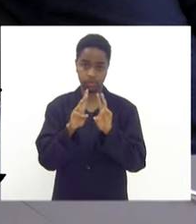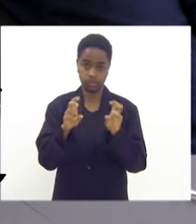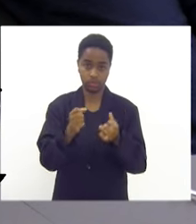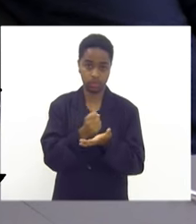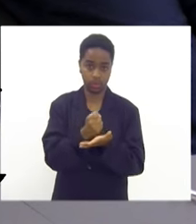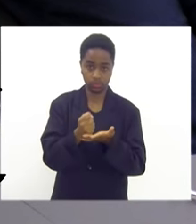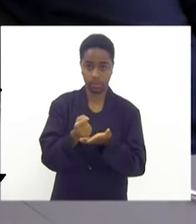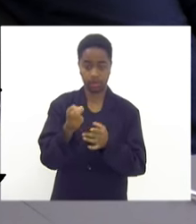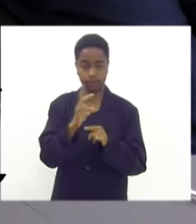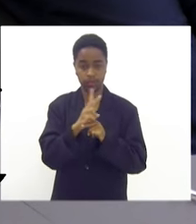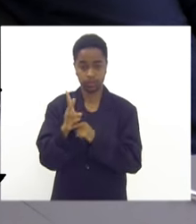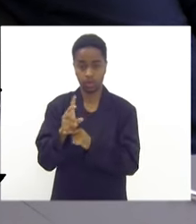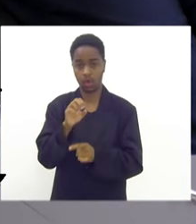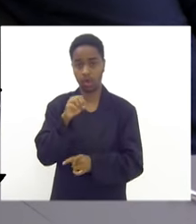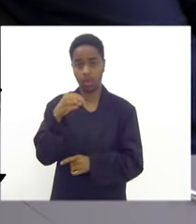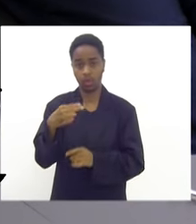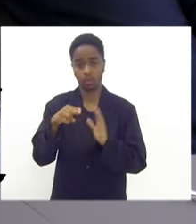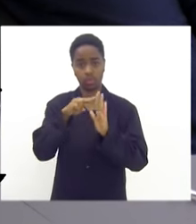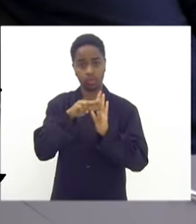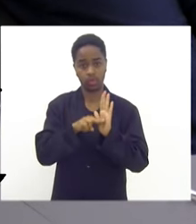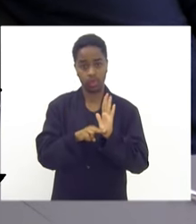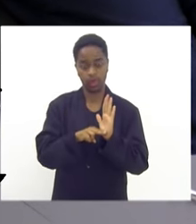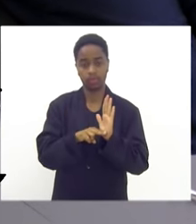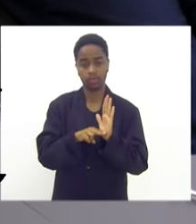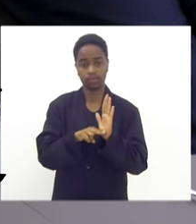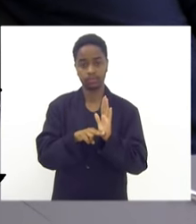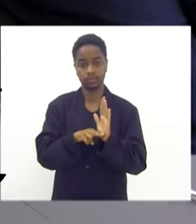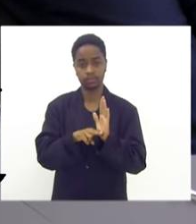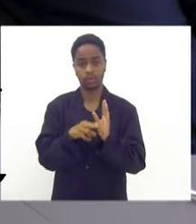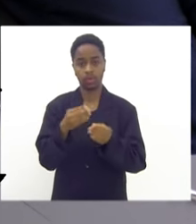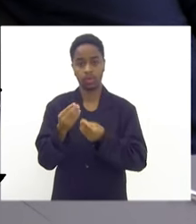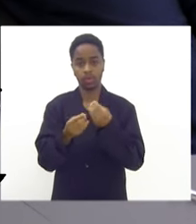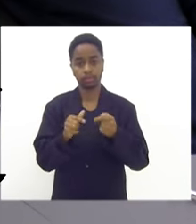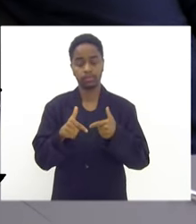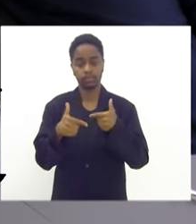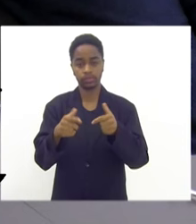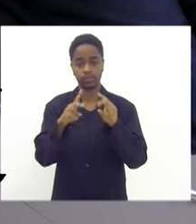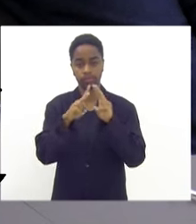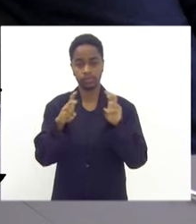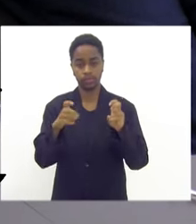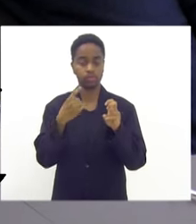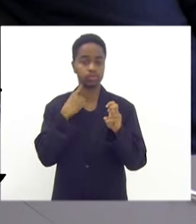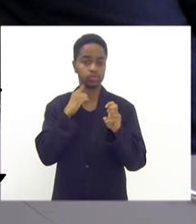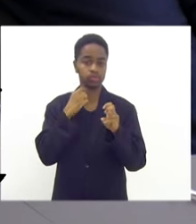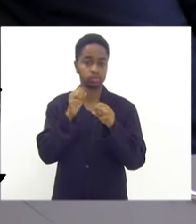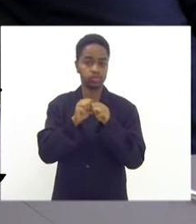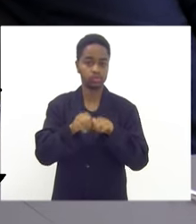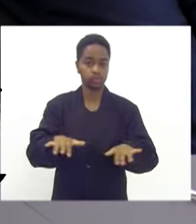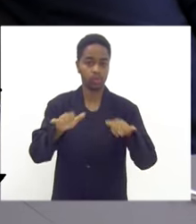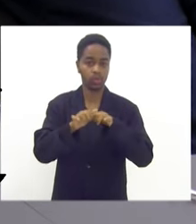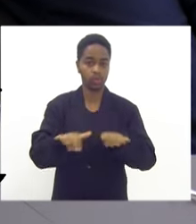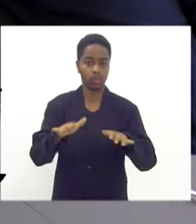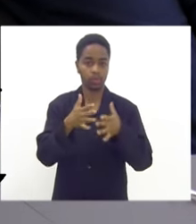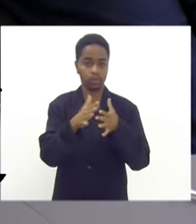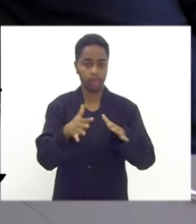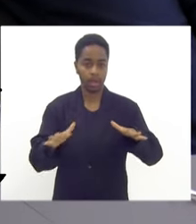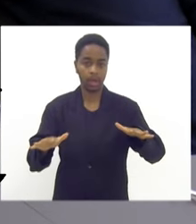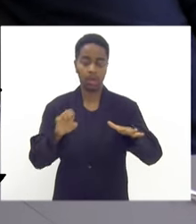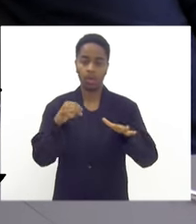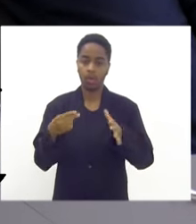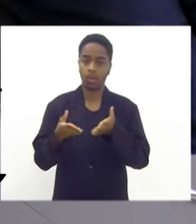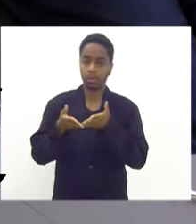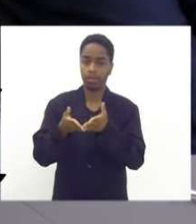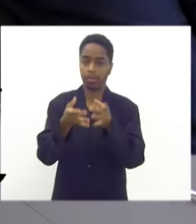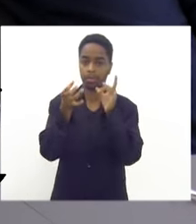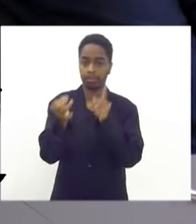fiscalização ou na normativa dos atos inerentes à poluição eh das embarcações da Baía de Guanabara ou abandono dessas